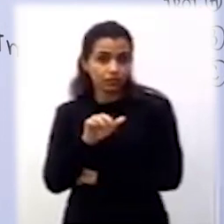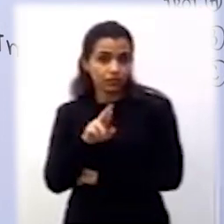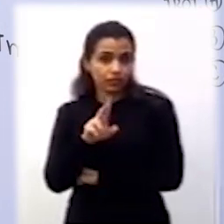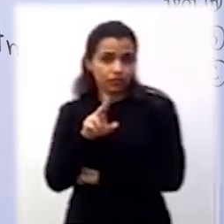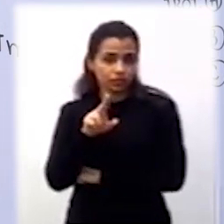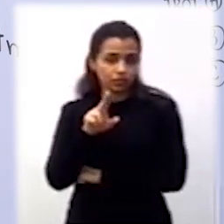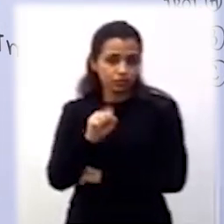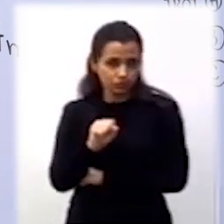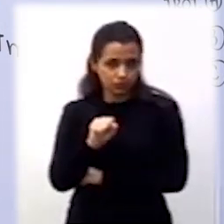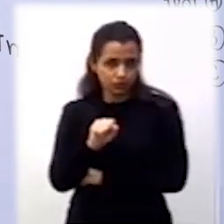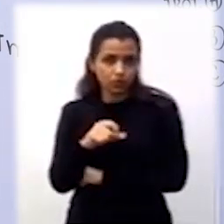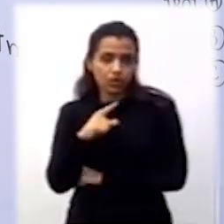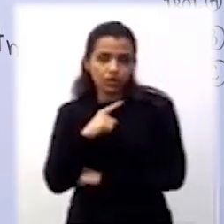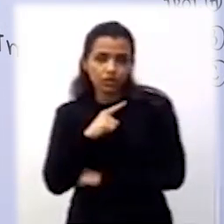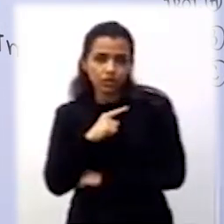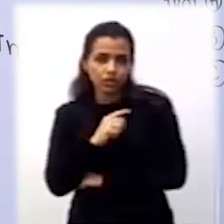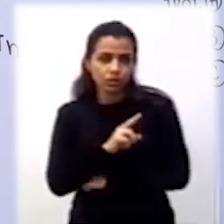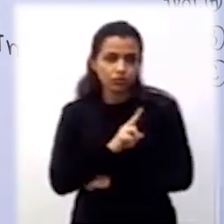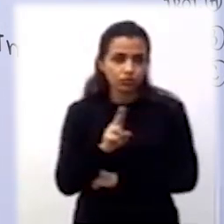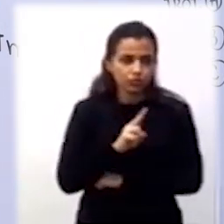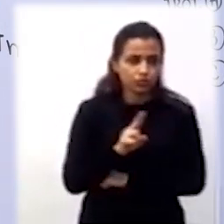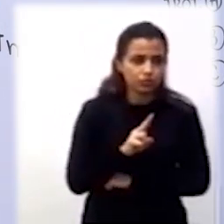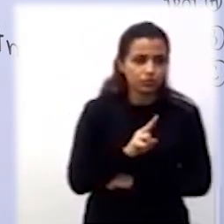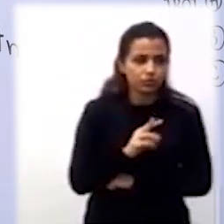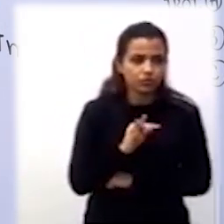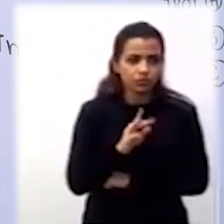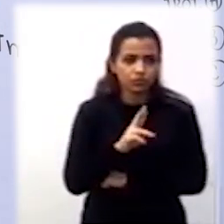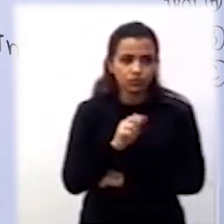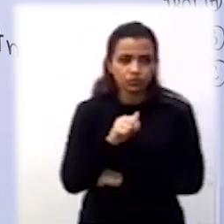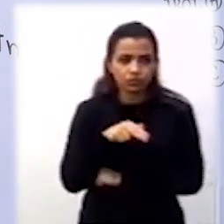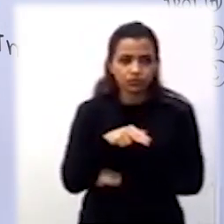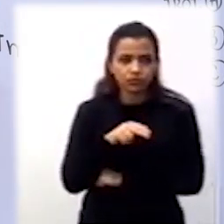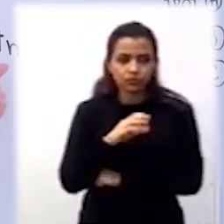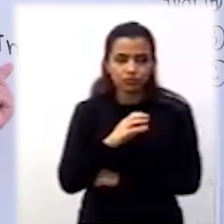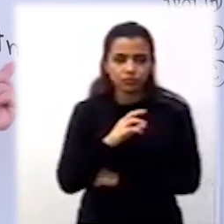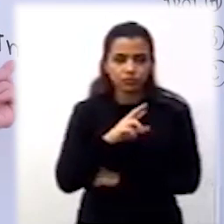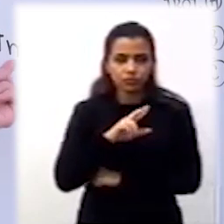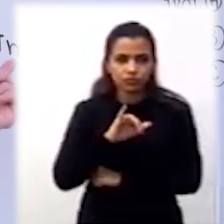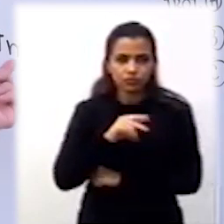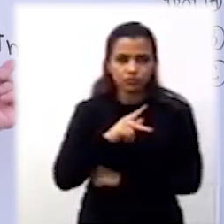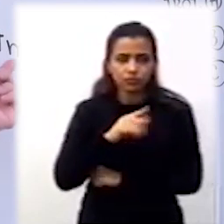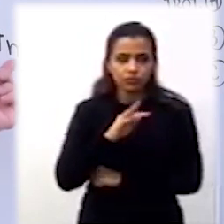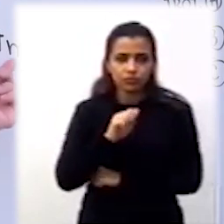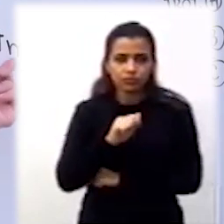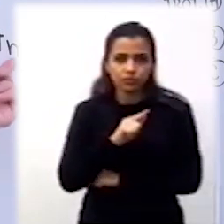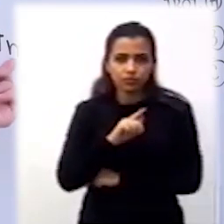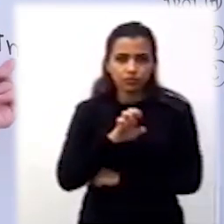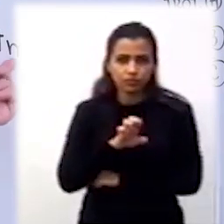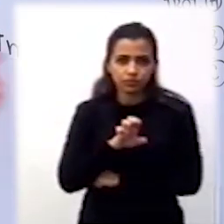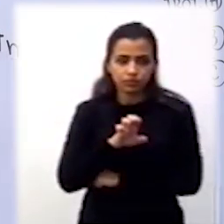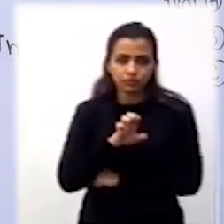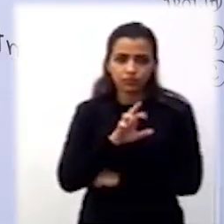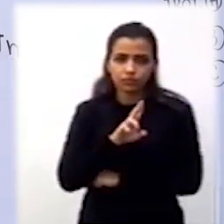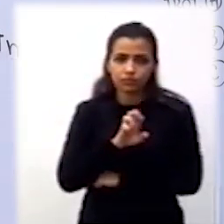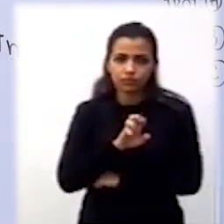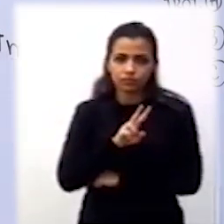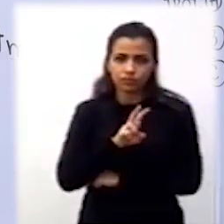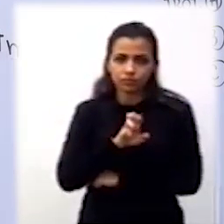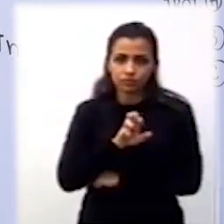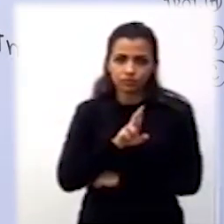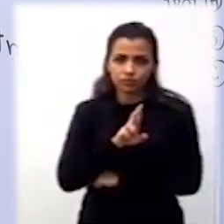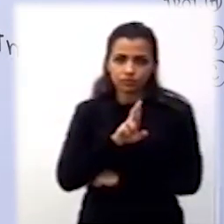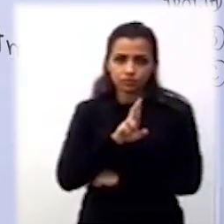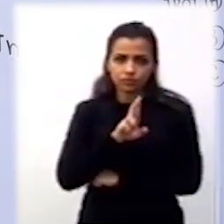chamada de transcriptase reversa, e ele consegue pegar o RNA e fazer o